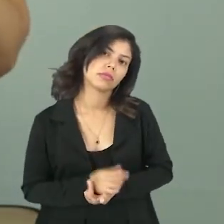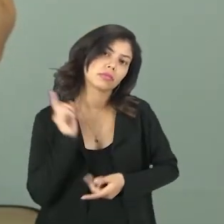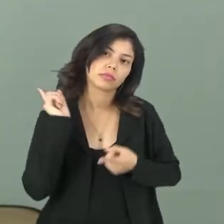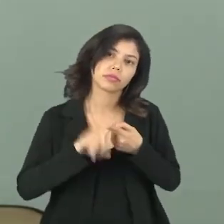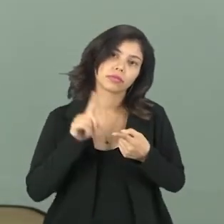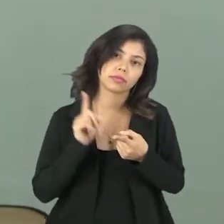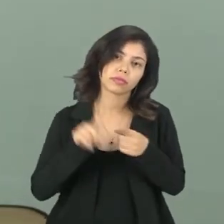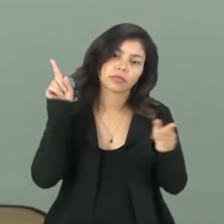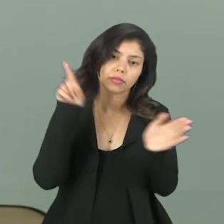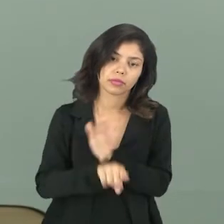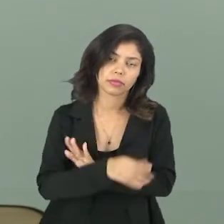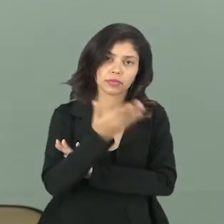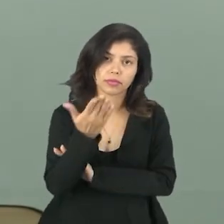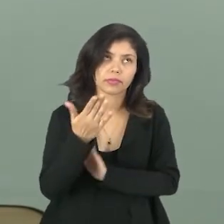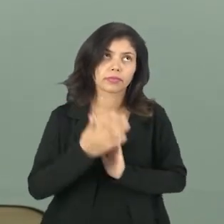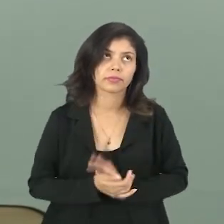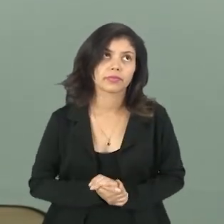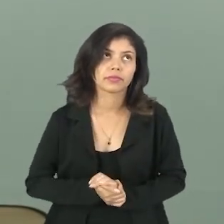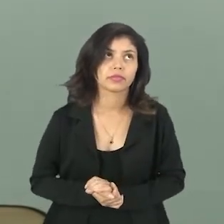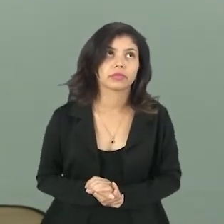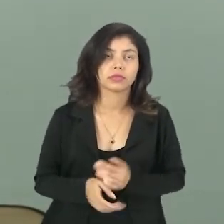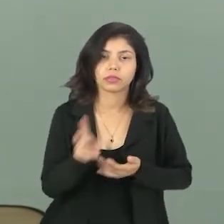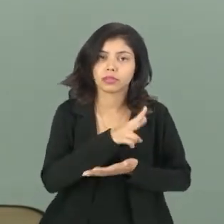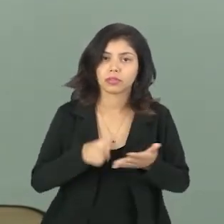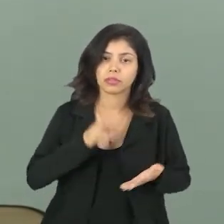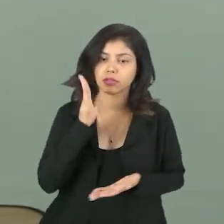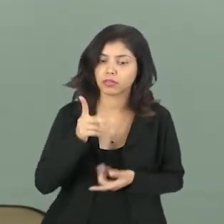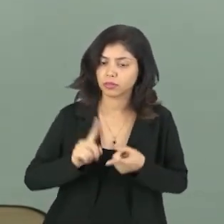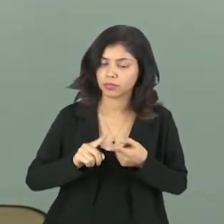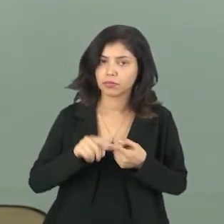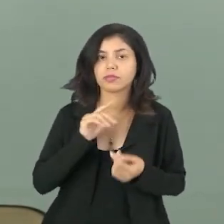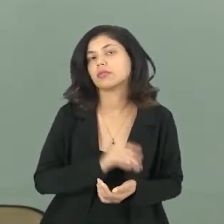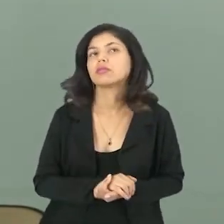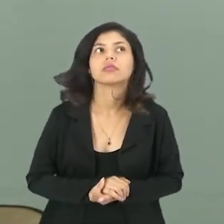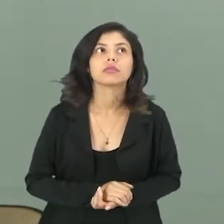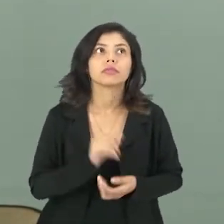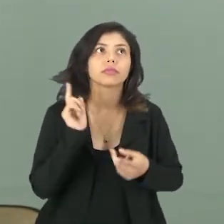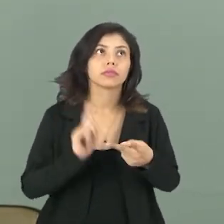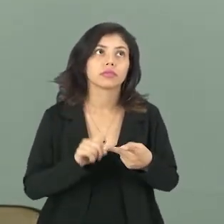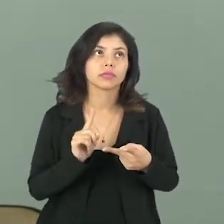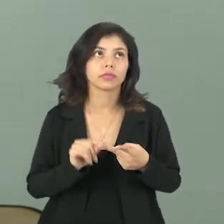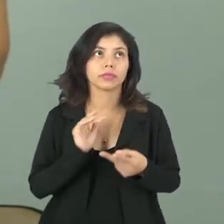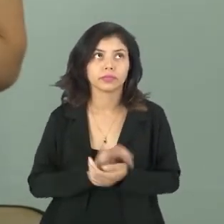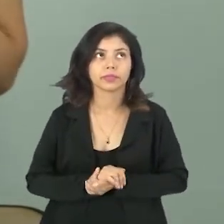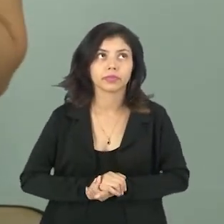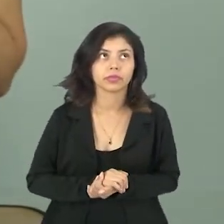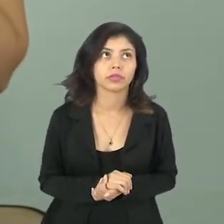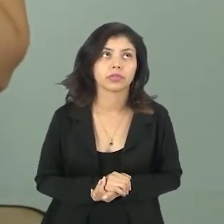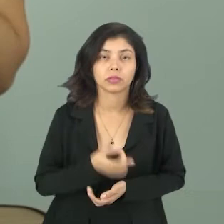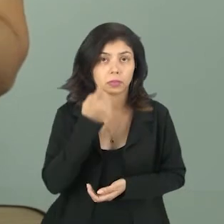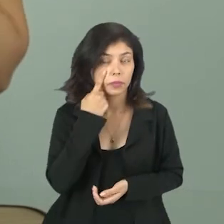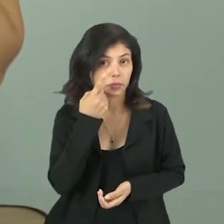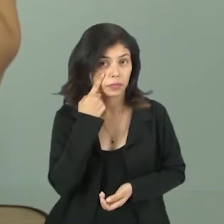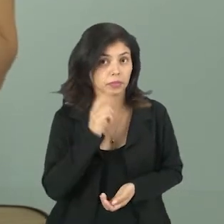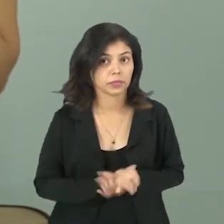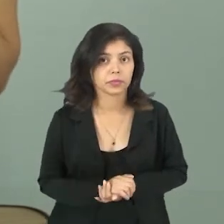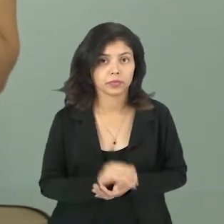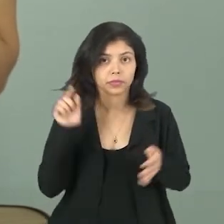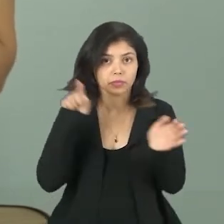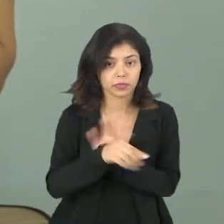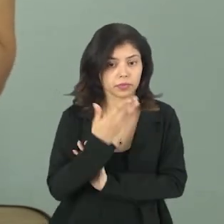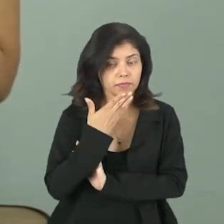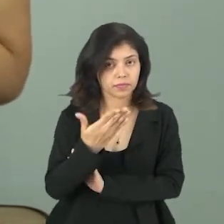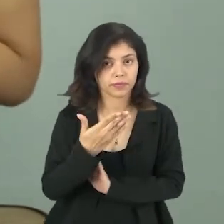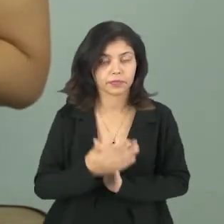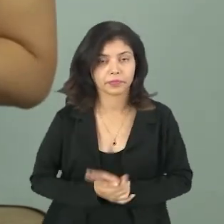eu tenho uma primeira perguntinha para vocês Lemos com atenção já foi o primeiro passo vamos é o segundo Olha só observar o que vai ser